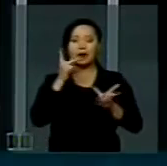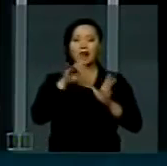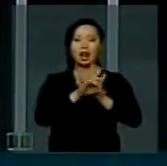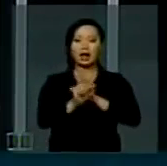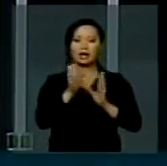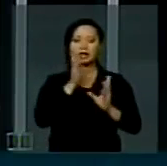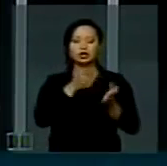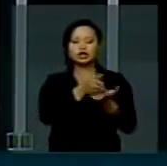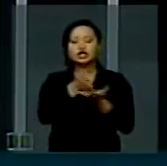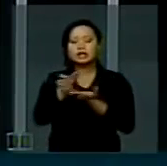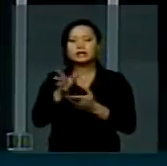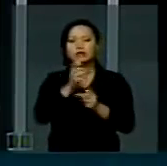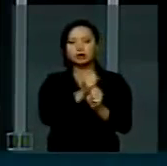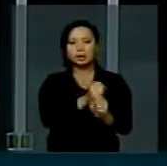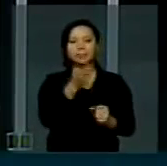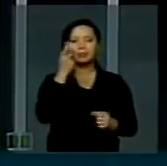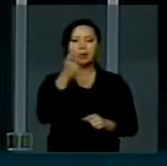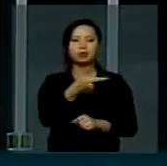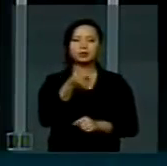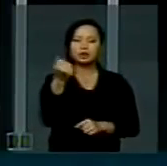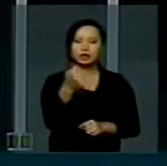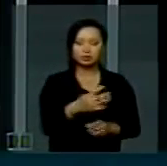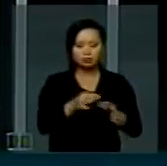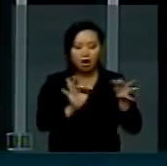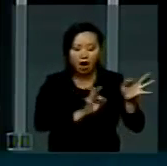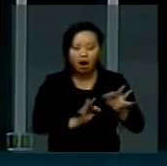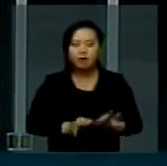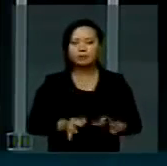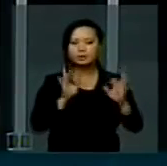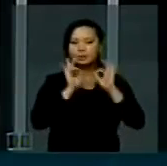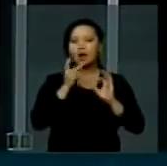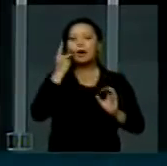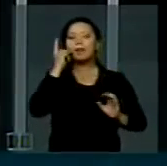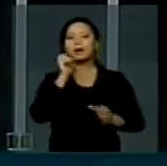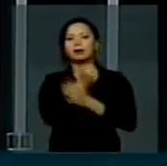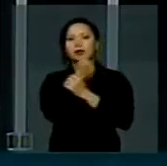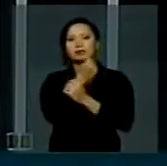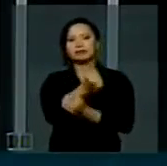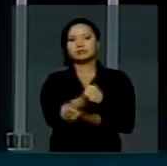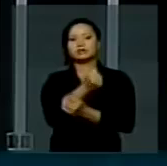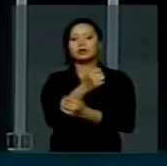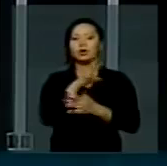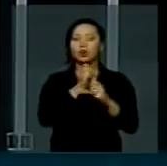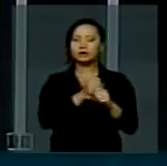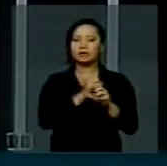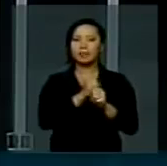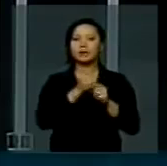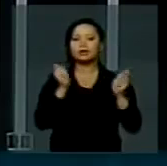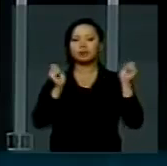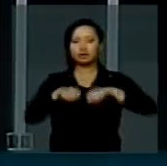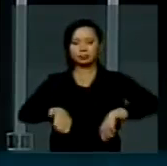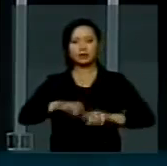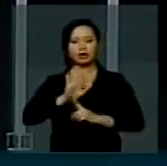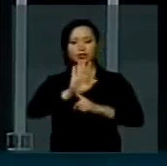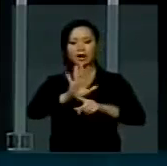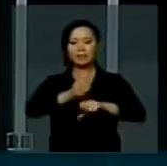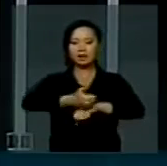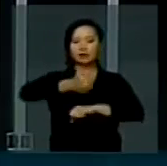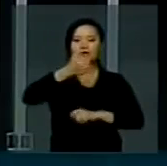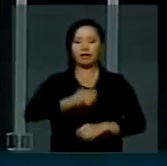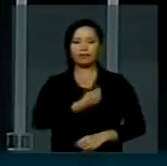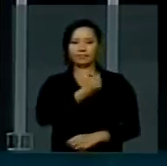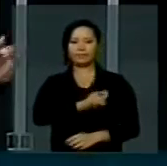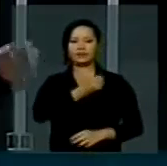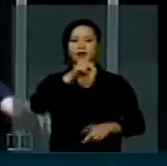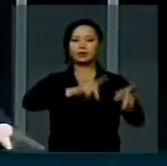2014, procurando aperfeiçoá-lo para garantir uma execução orçamentária capaz de melhorar a vida, a qualidade de vida